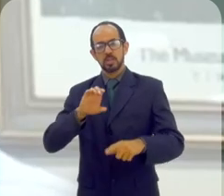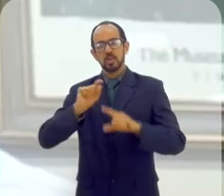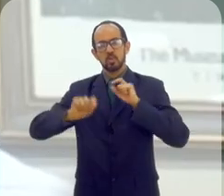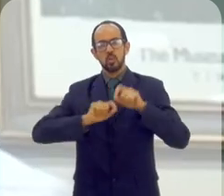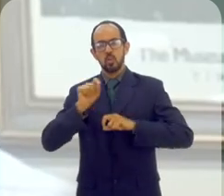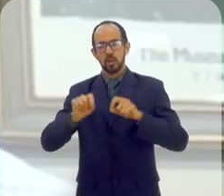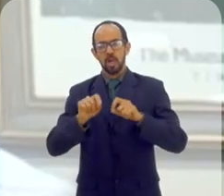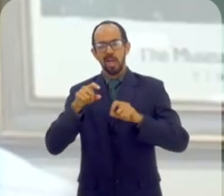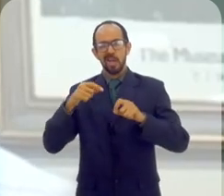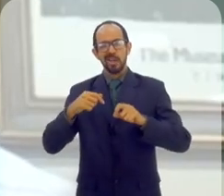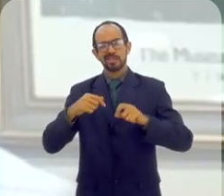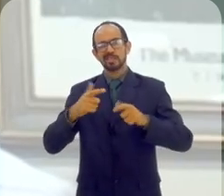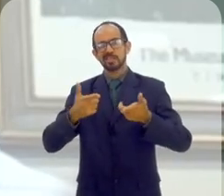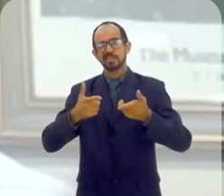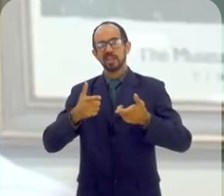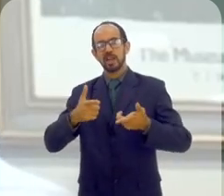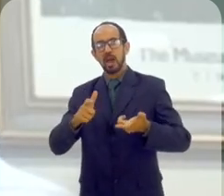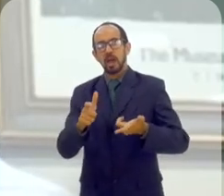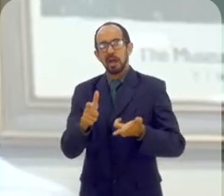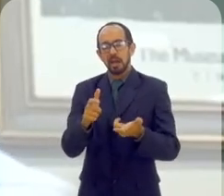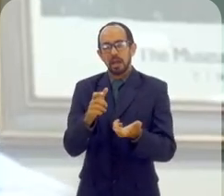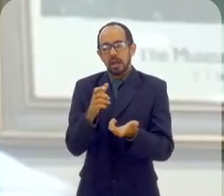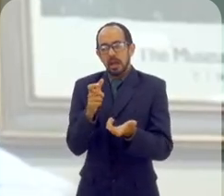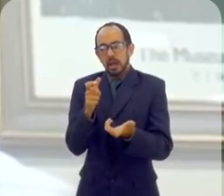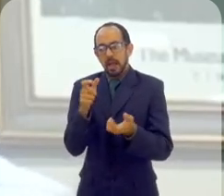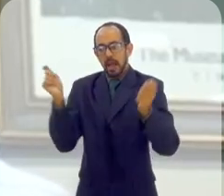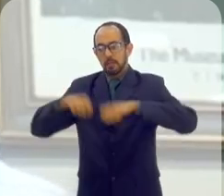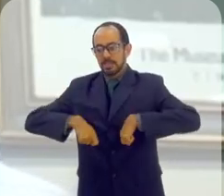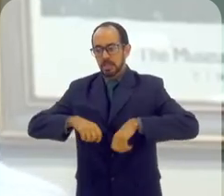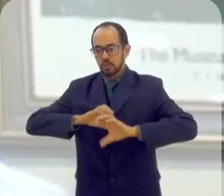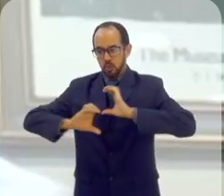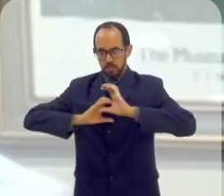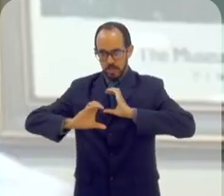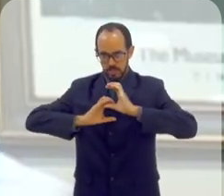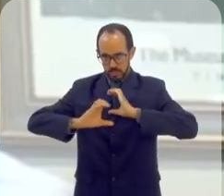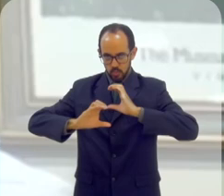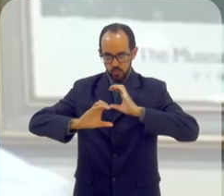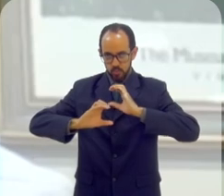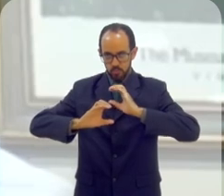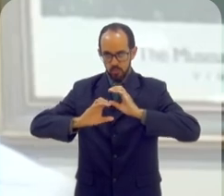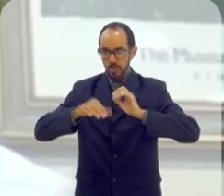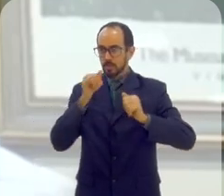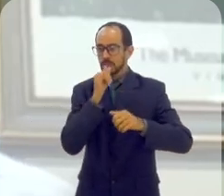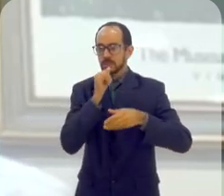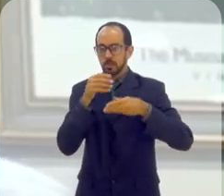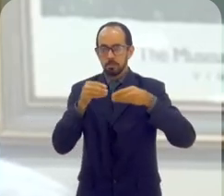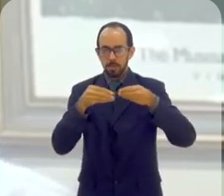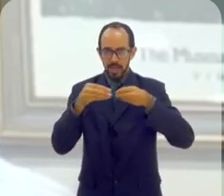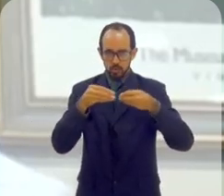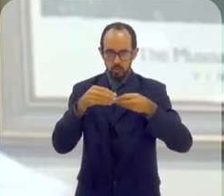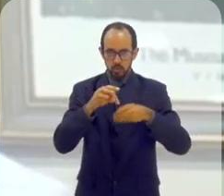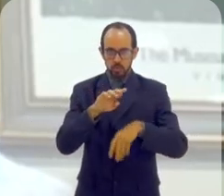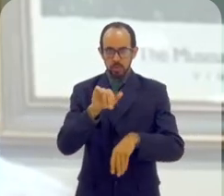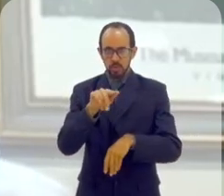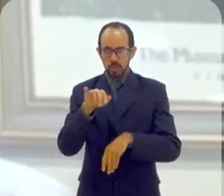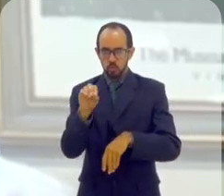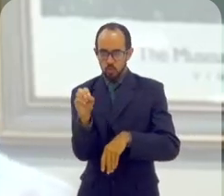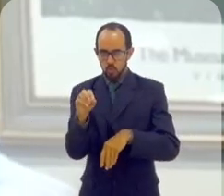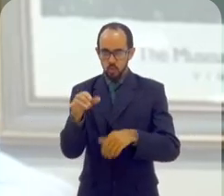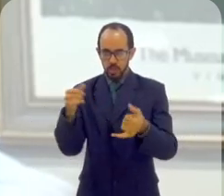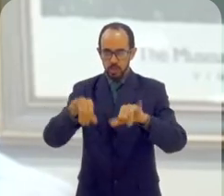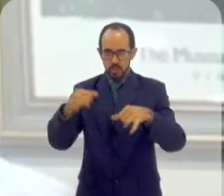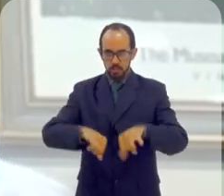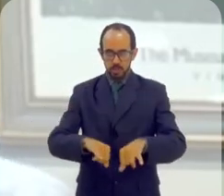Auxiliar é essa essa interrupção então eu posso estar para você plástico trigo